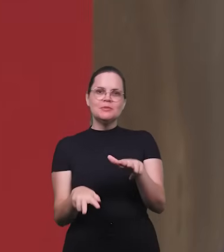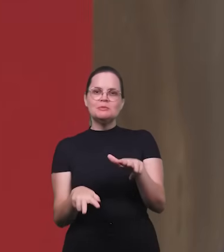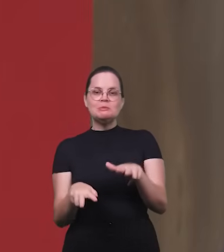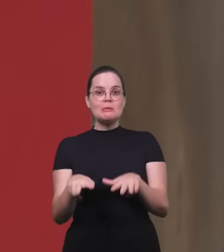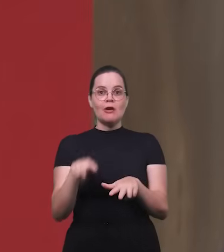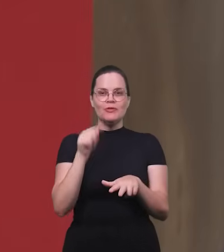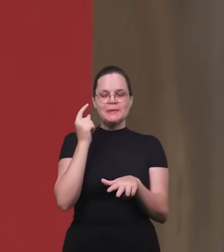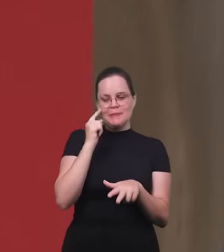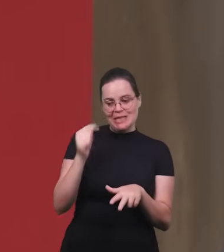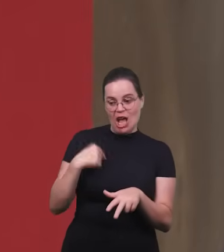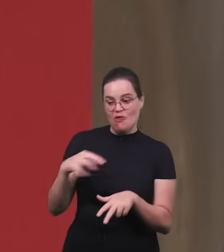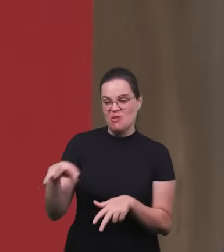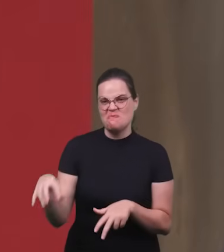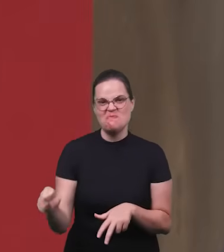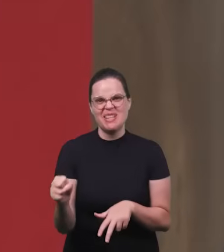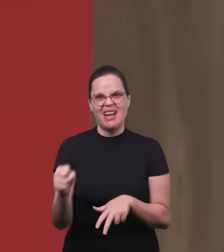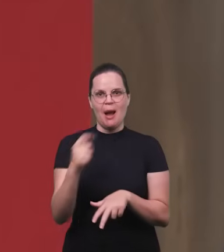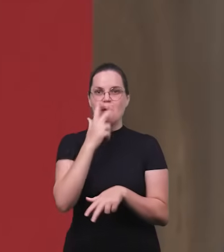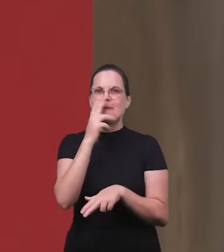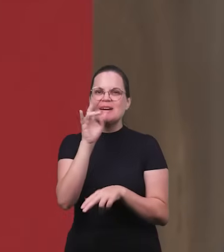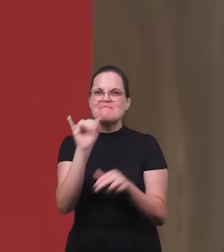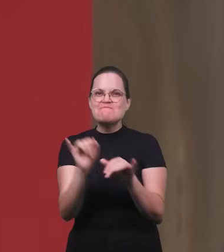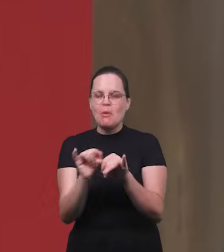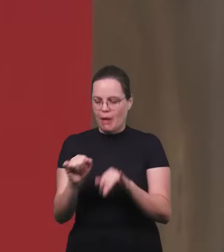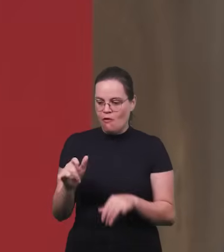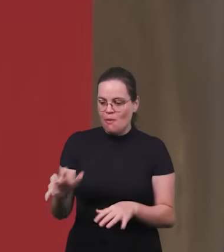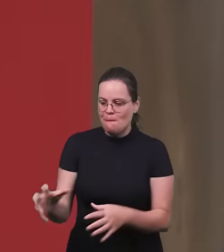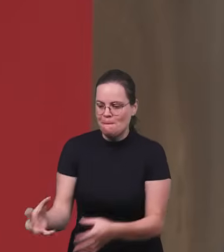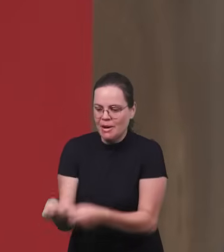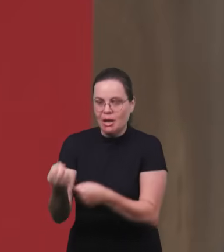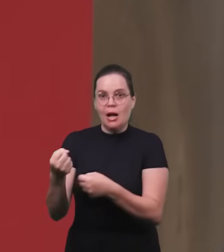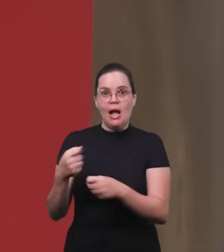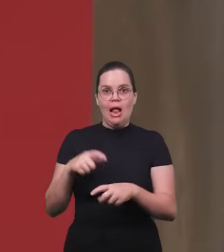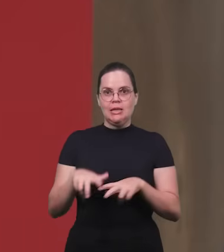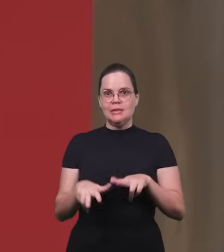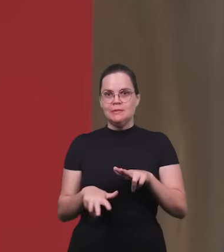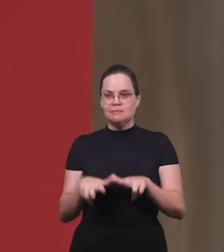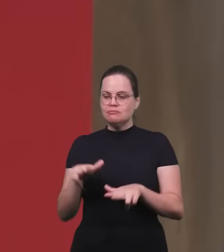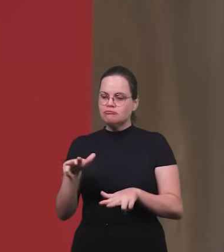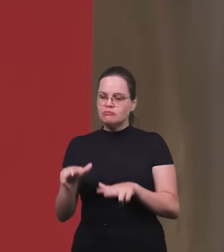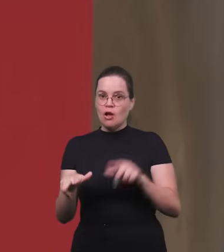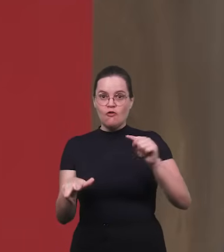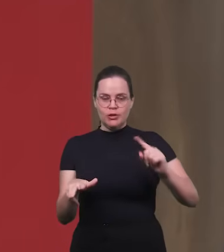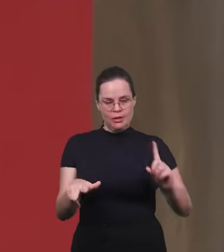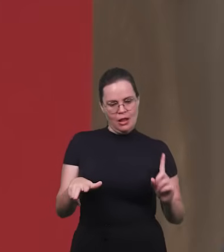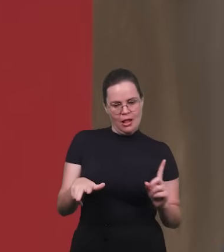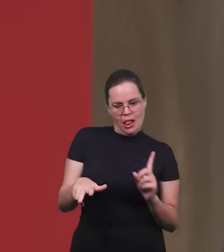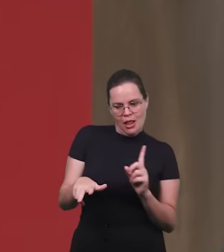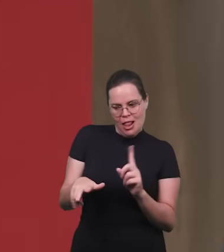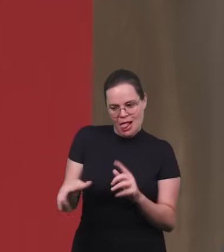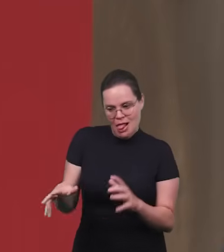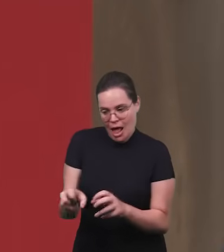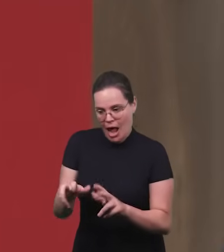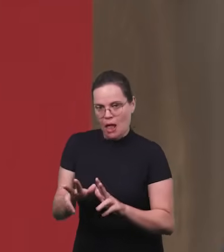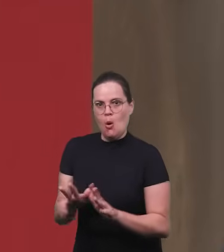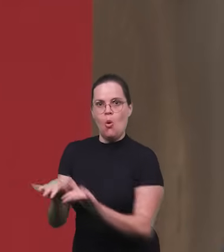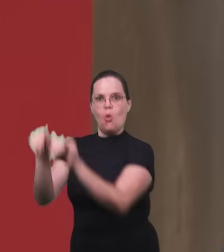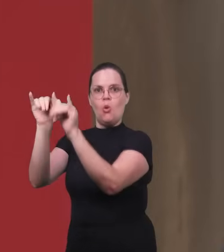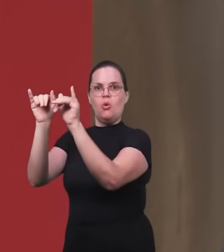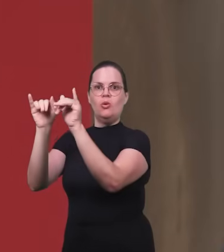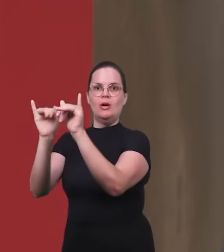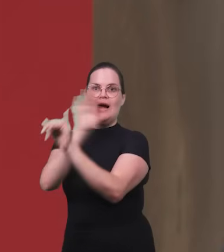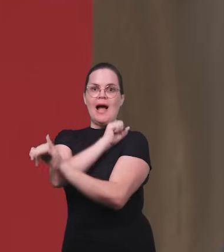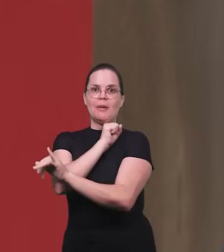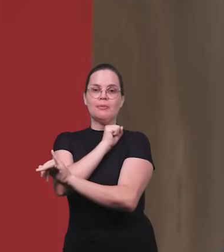né? Mas quando você chega lá para poder pegar ela, de fato, ela voa rápido. Por que ela faz isso? Porque ela tem uma